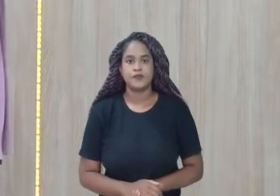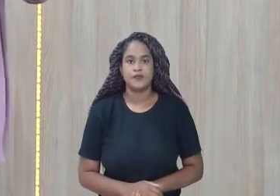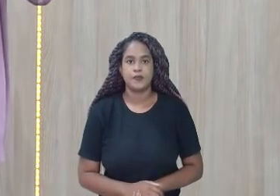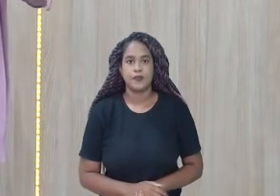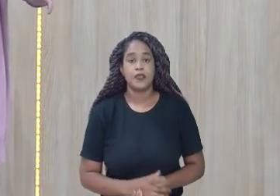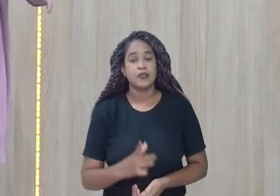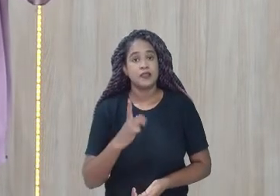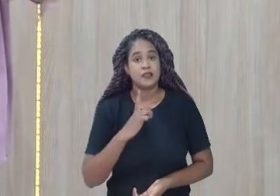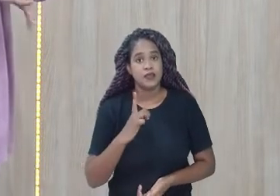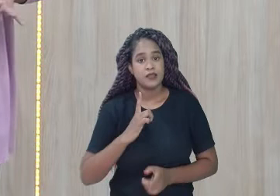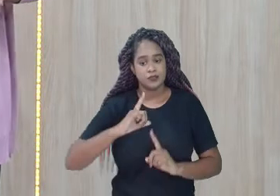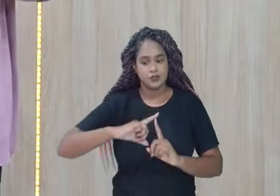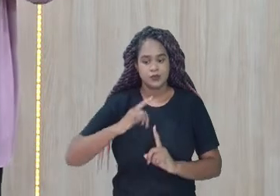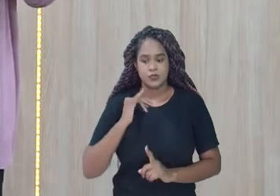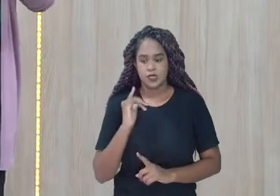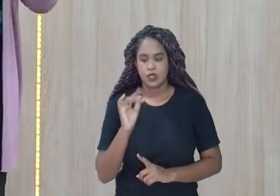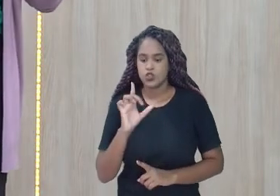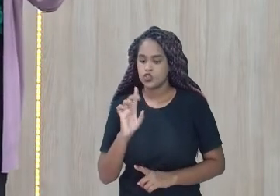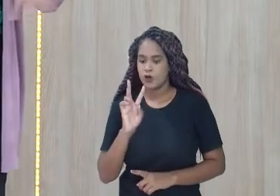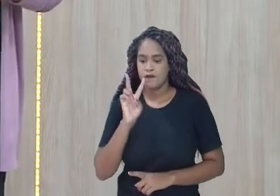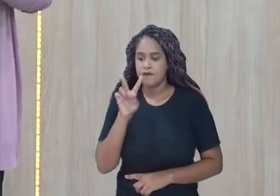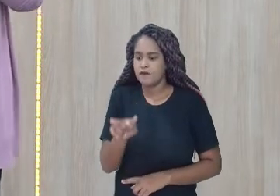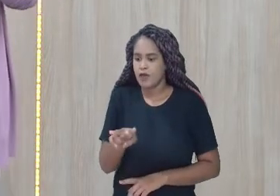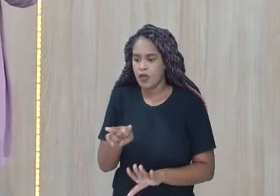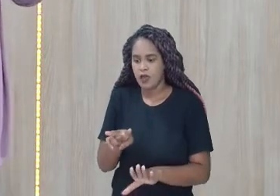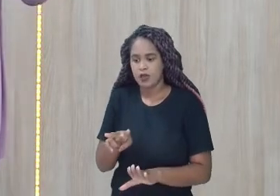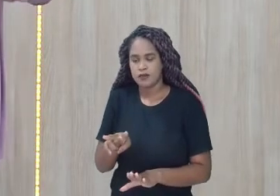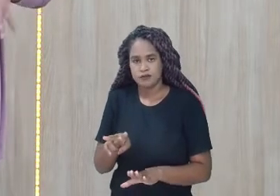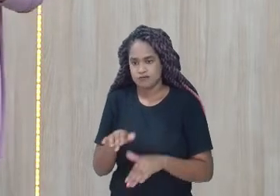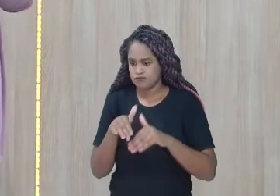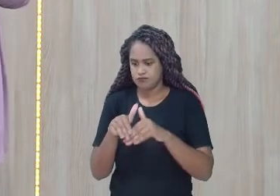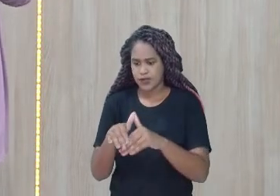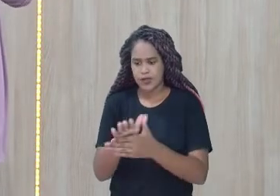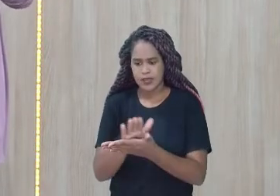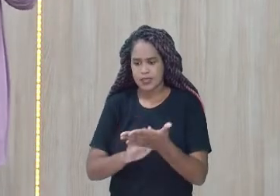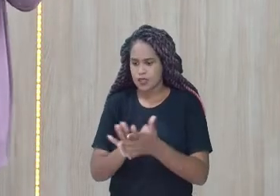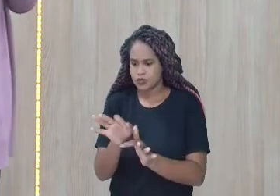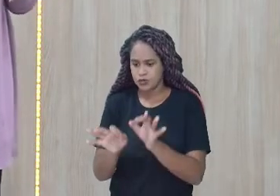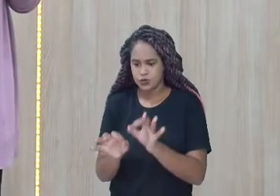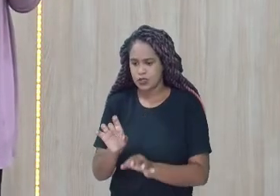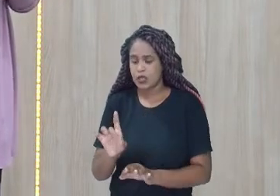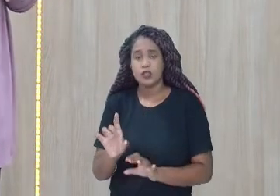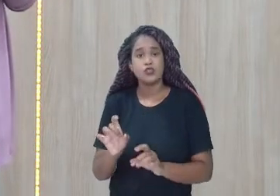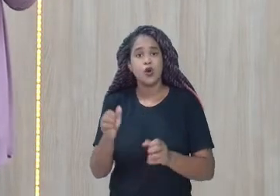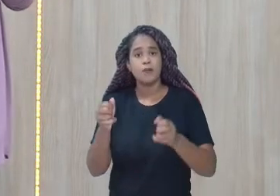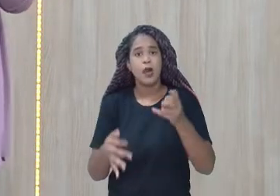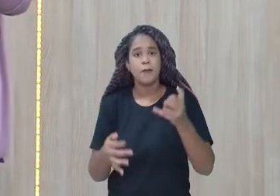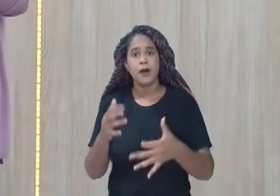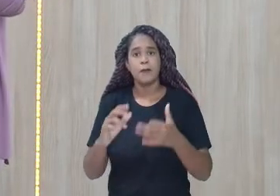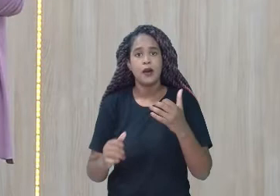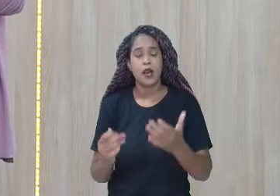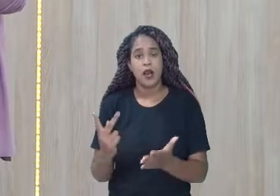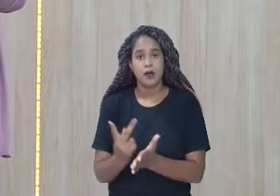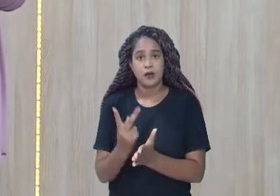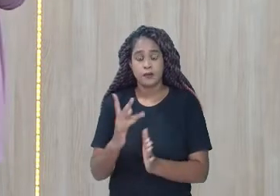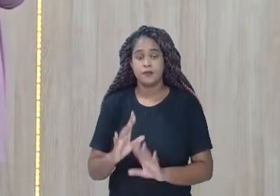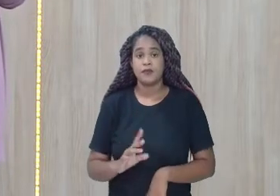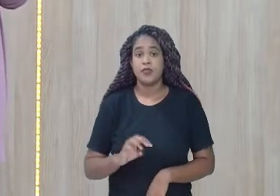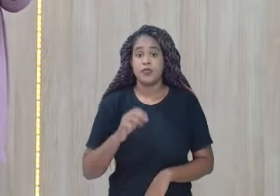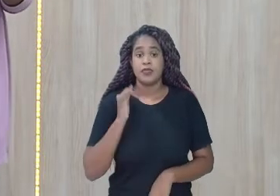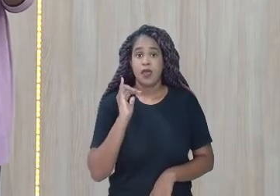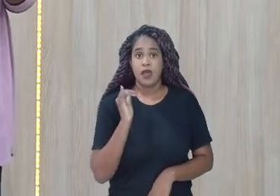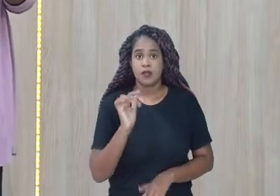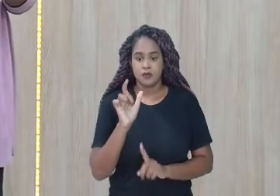só observa. Ele não interfere na ação, ele não julga, ele está ali só descrevendo. E o narrador personagem é aquele